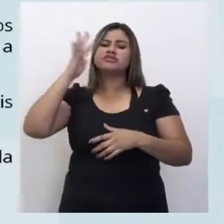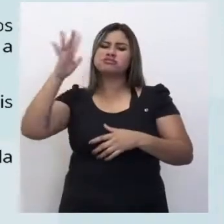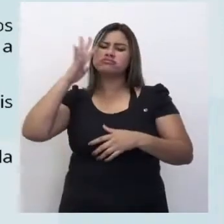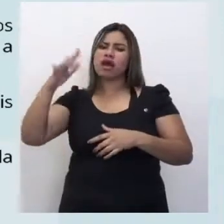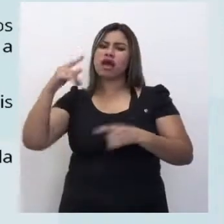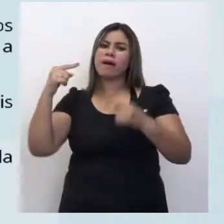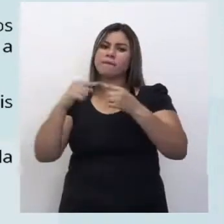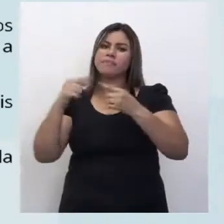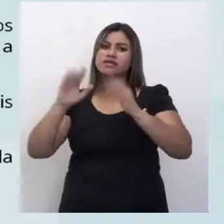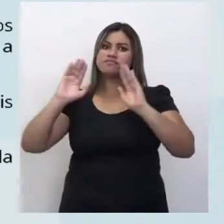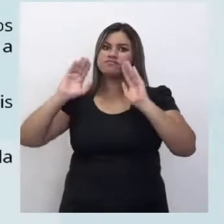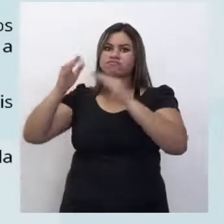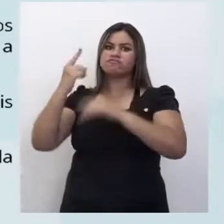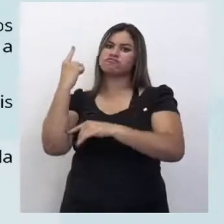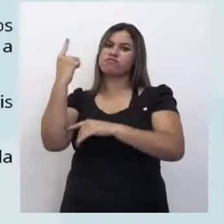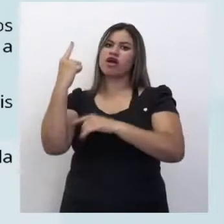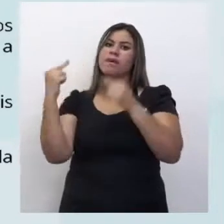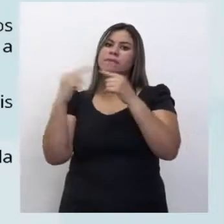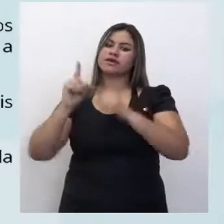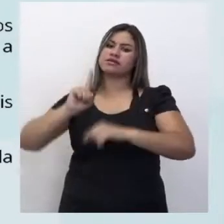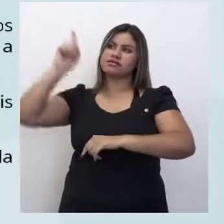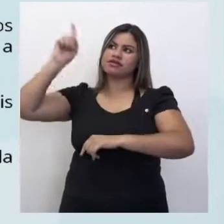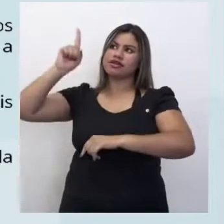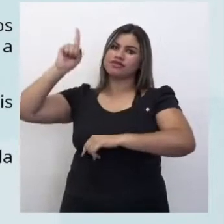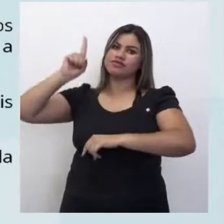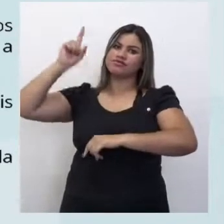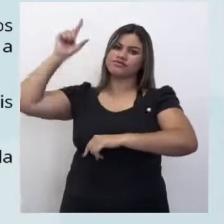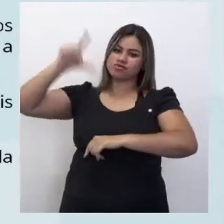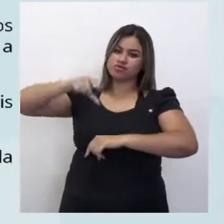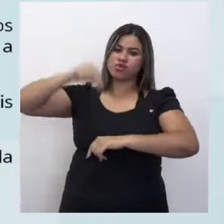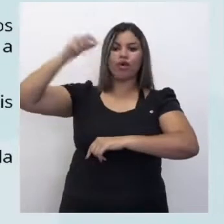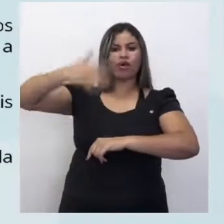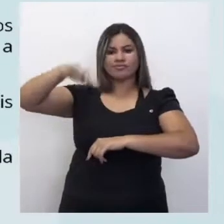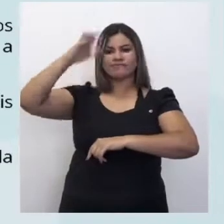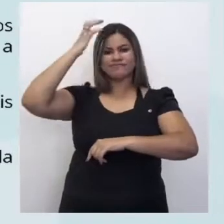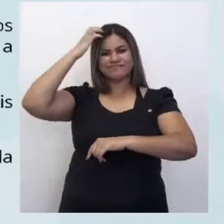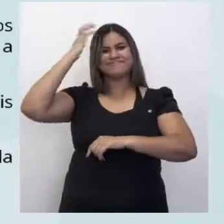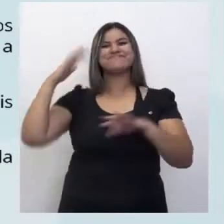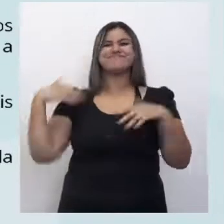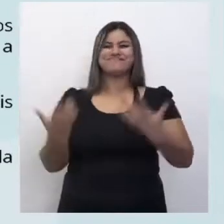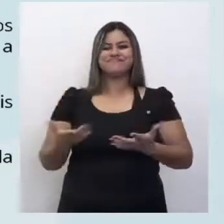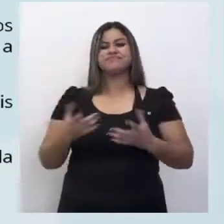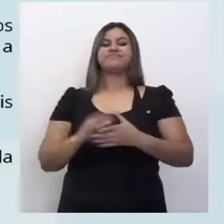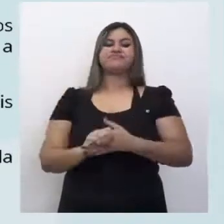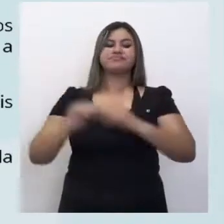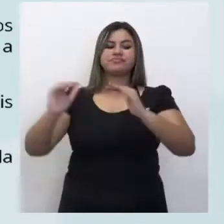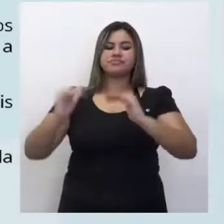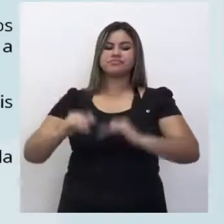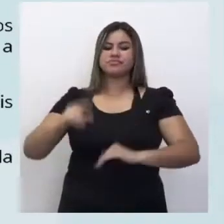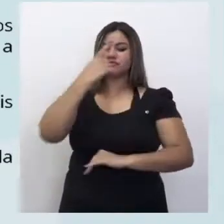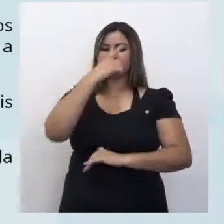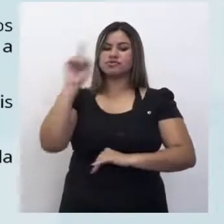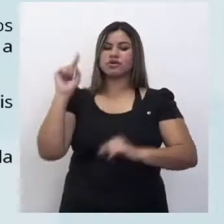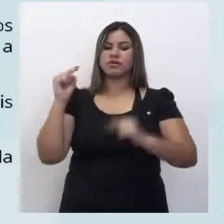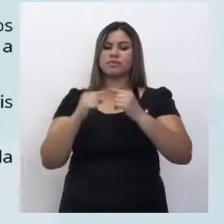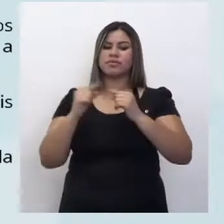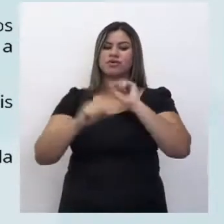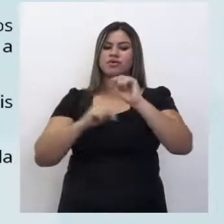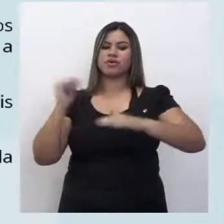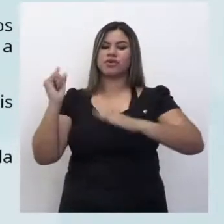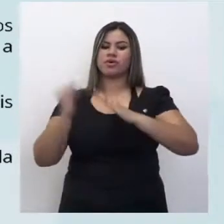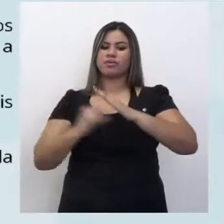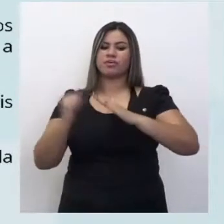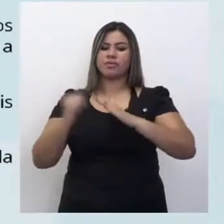sustentou o absolutismo é a teoria do direito divino dos reis. E, por último, a monarquia custeada pelos impostos